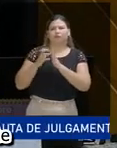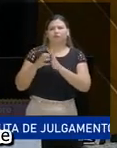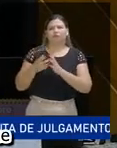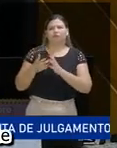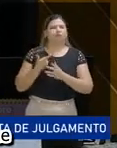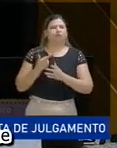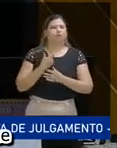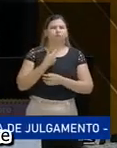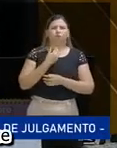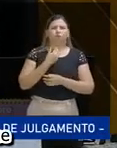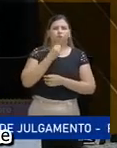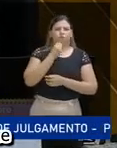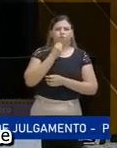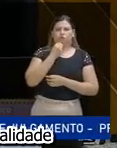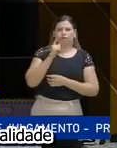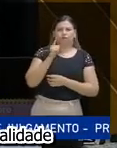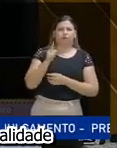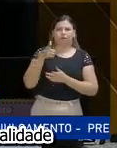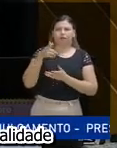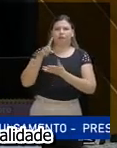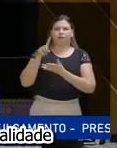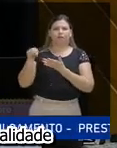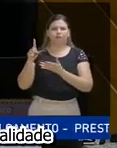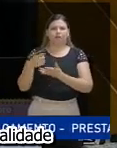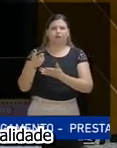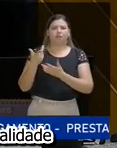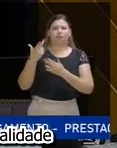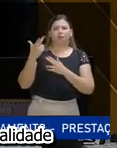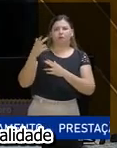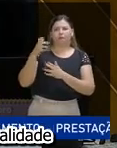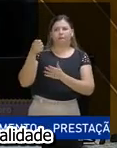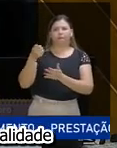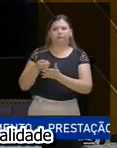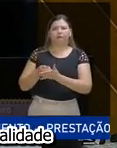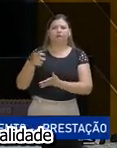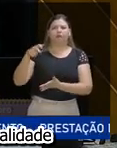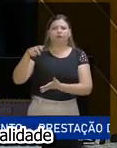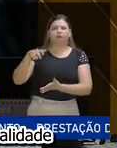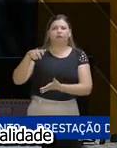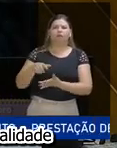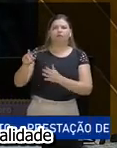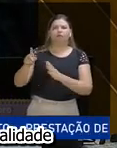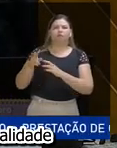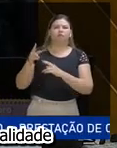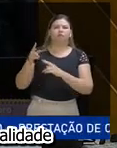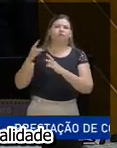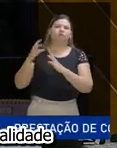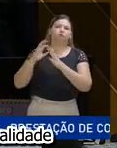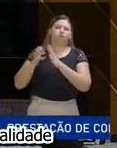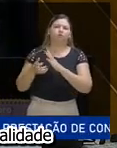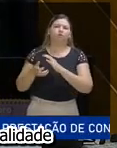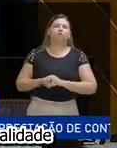das contas. Isso porque essa atividade é regida pelos princípios da proporcionalidade